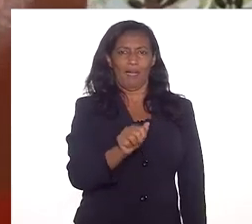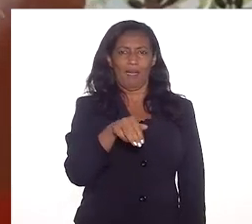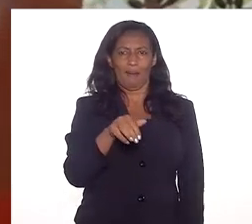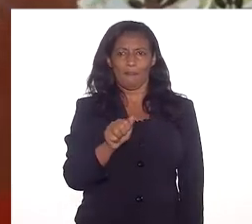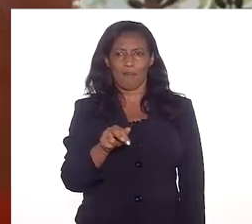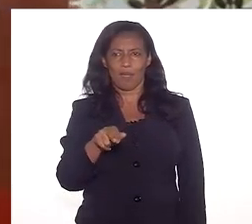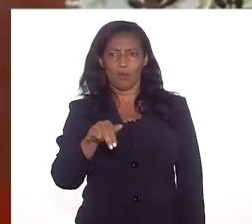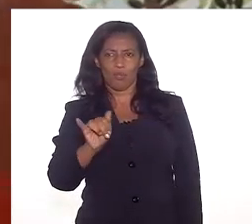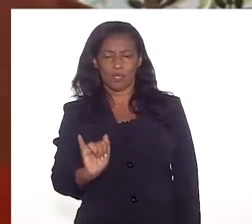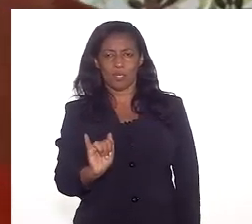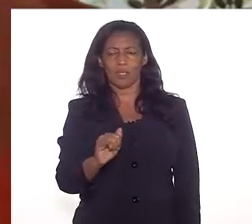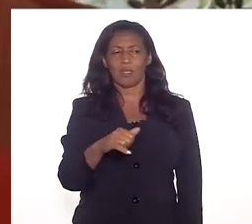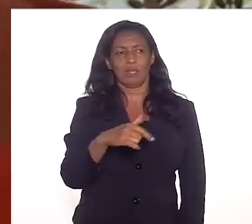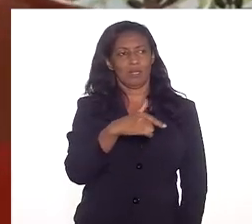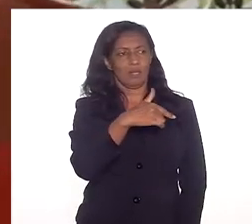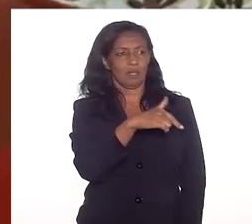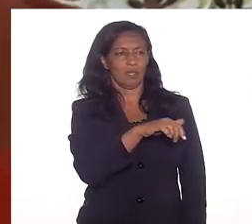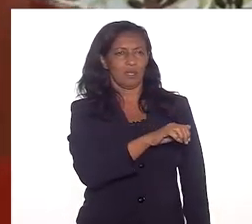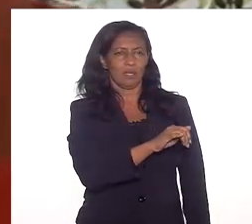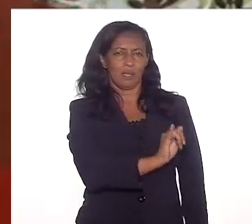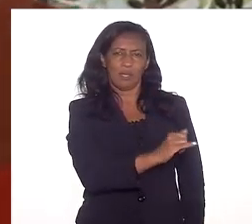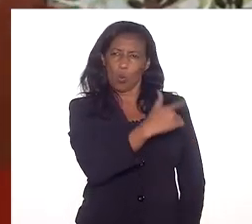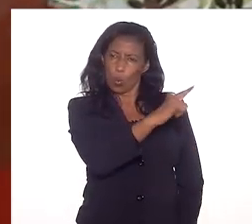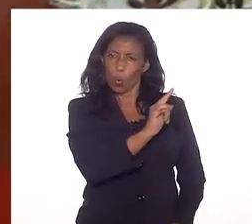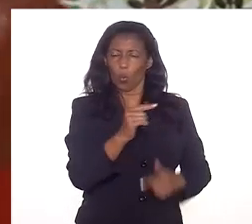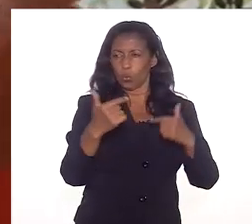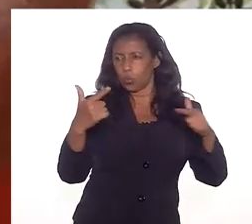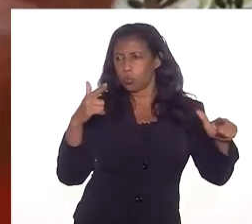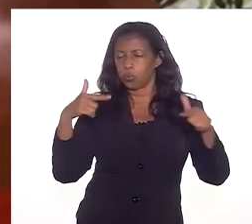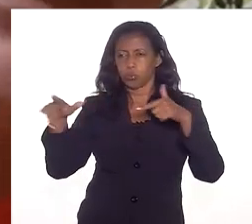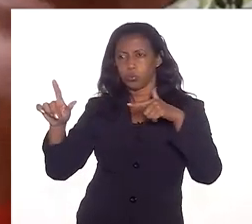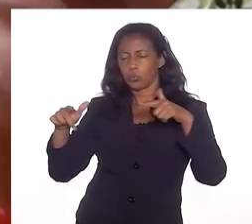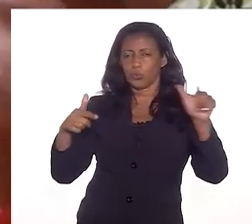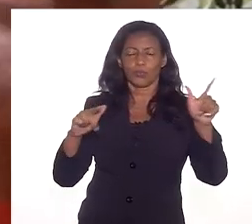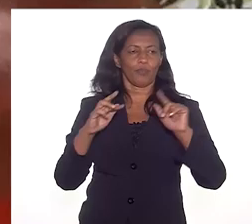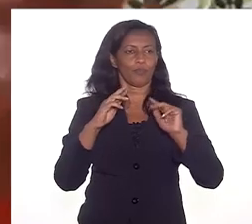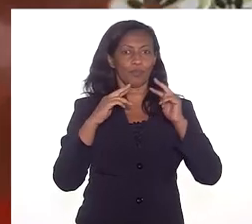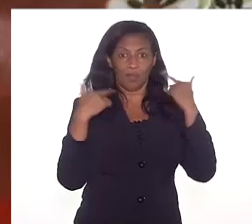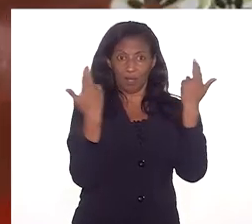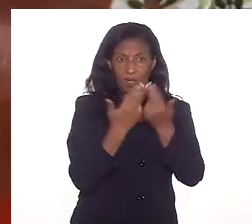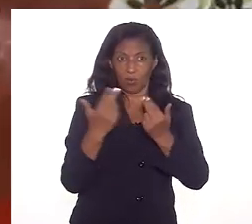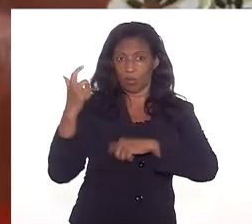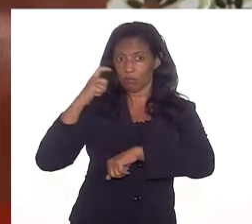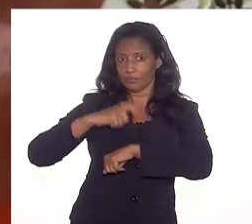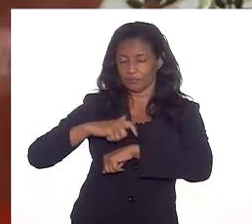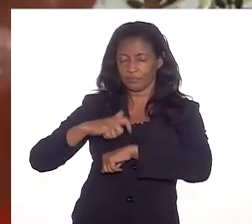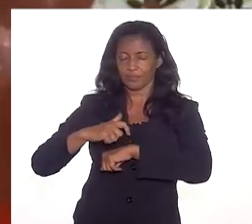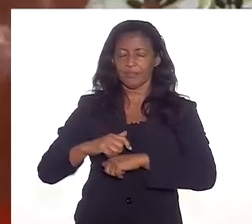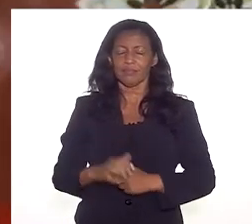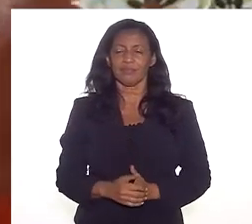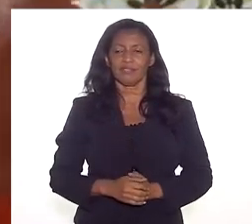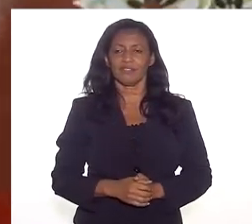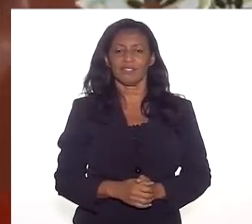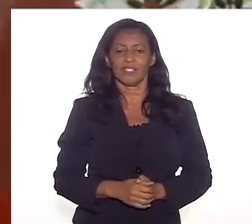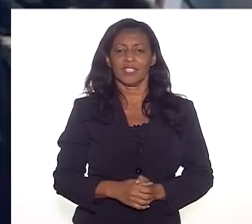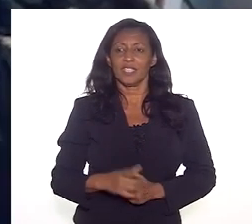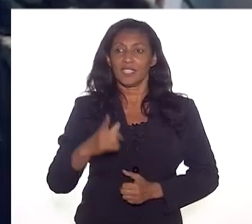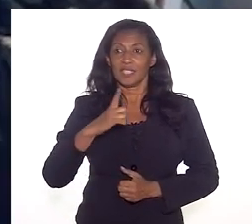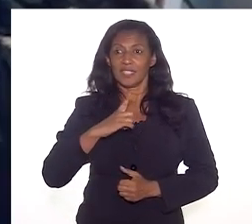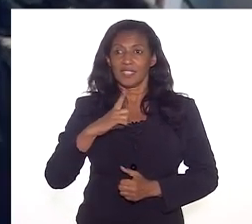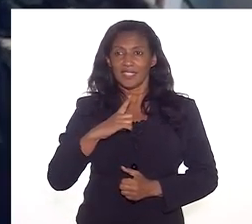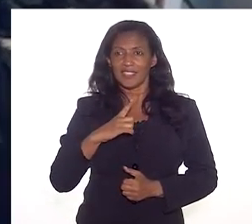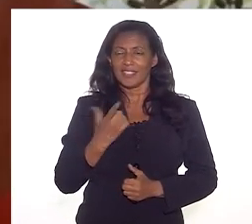Mauri, Iedo, né, o pessoal que estava lá na hora da reunião. Paulo, e aí tem um